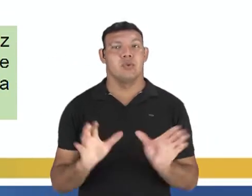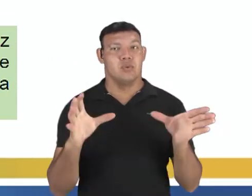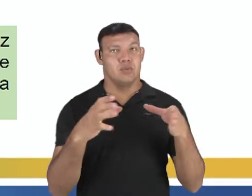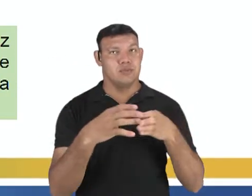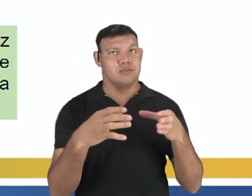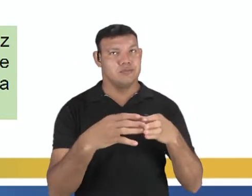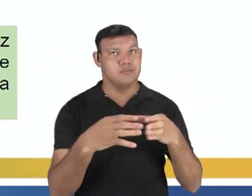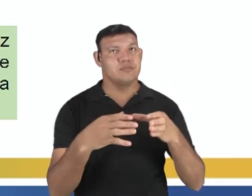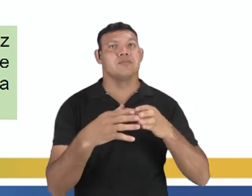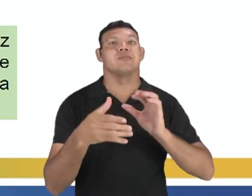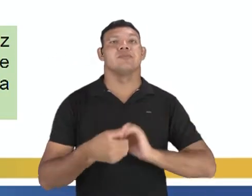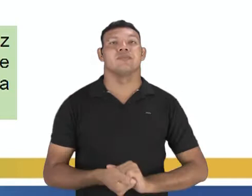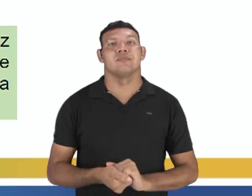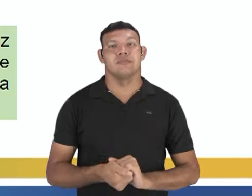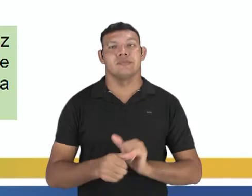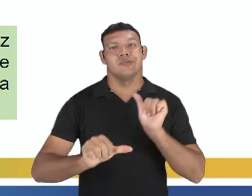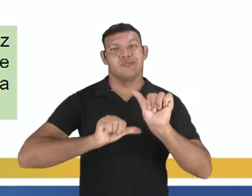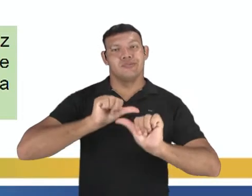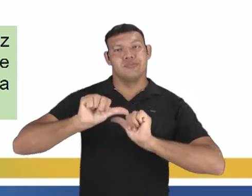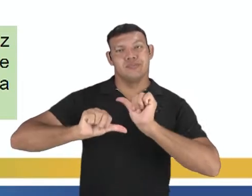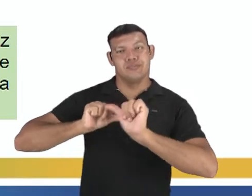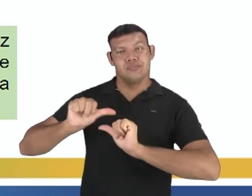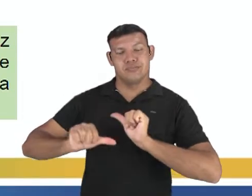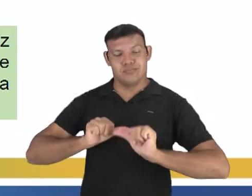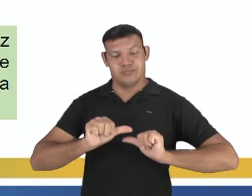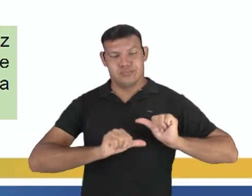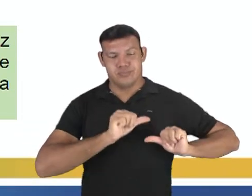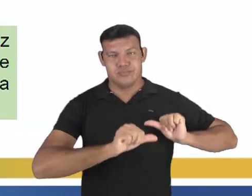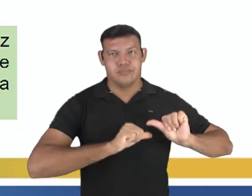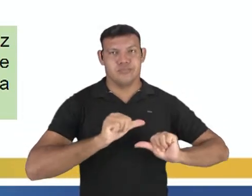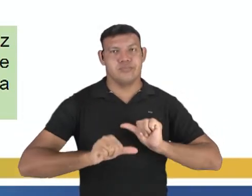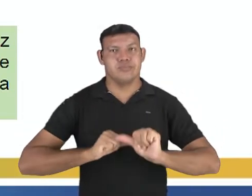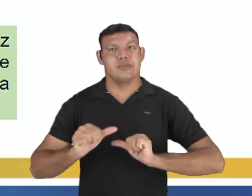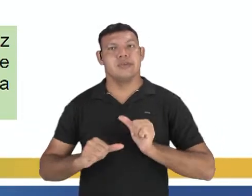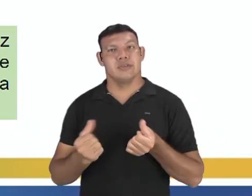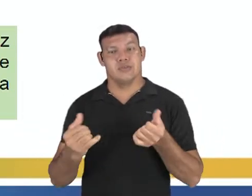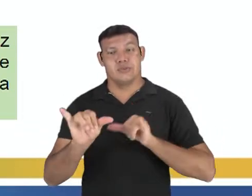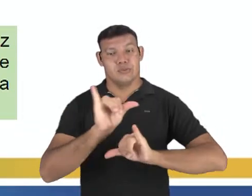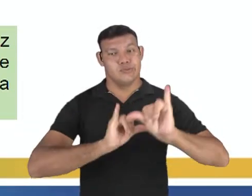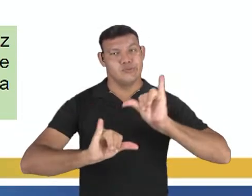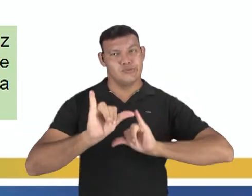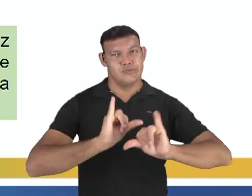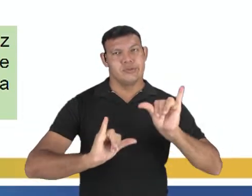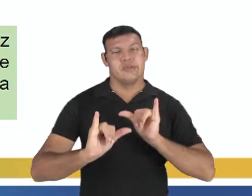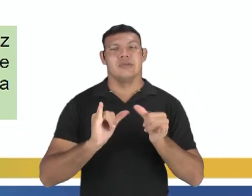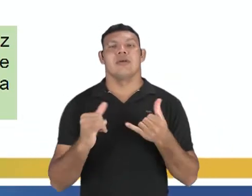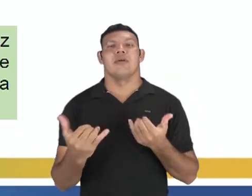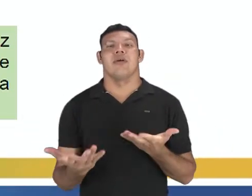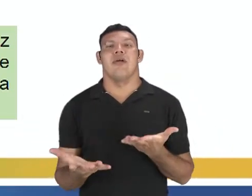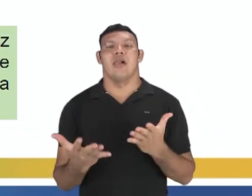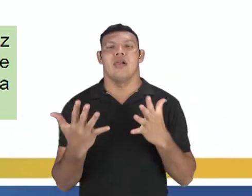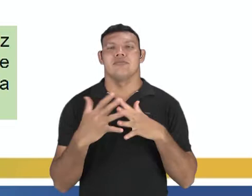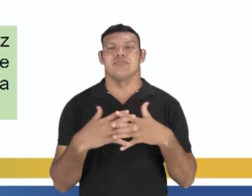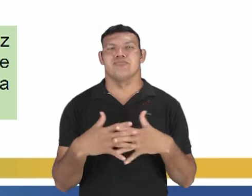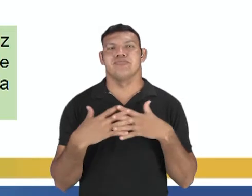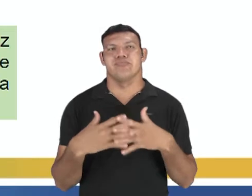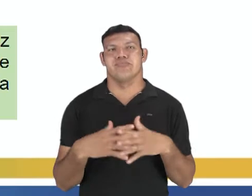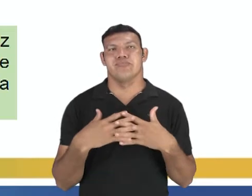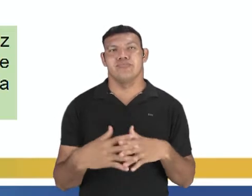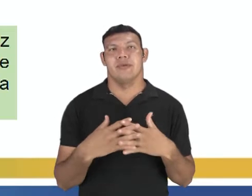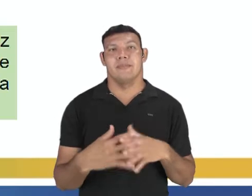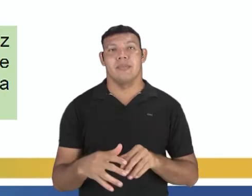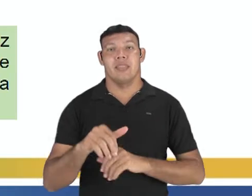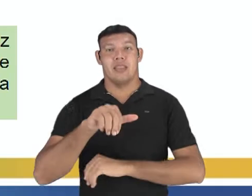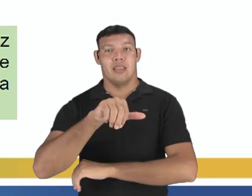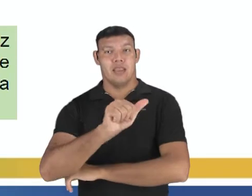que o organismo produz, né, no caso das substâncias complexas, ele é chamado de anabolismo.